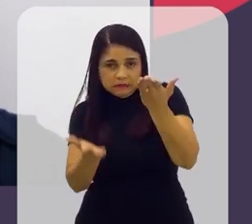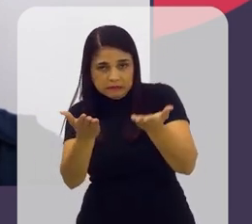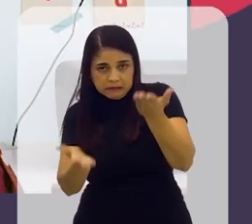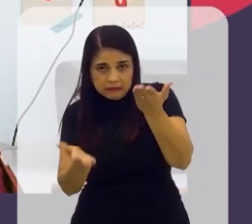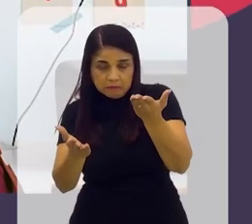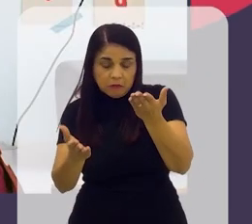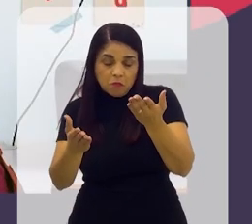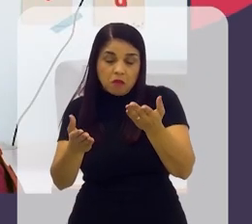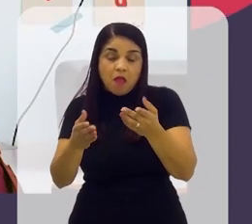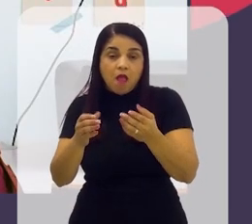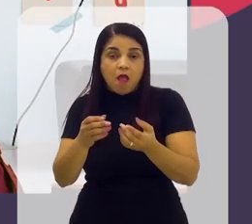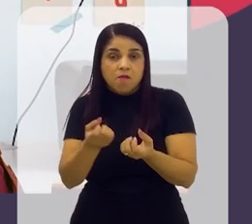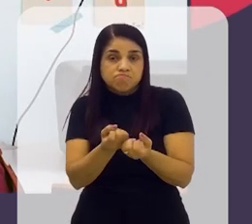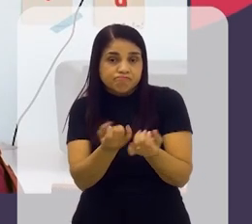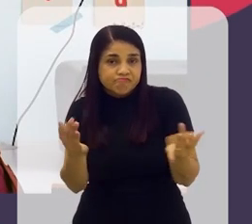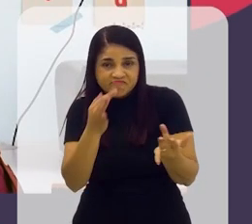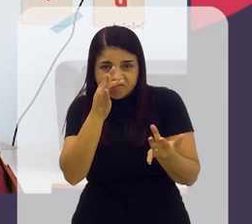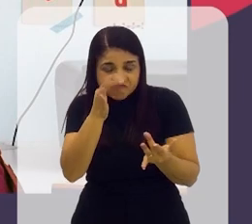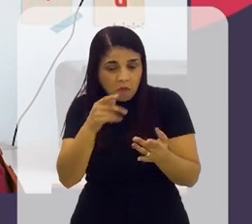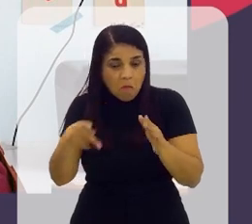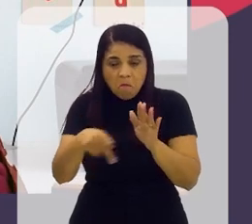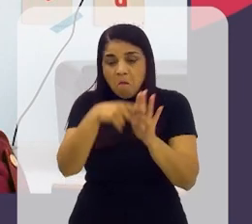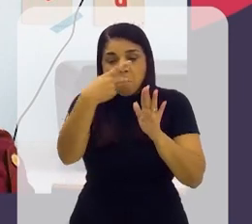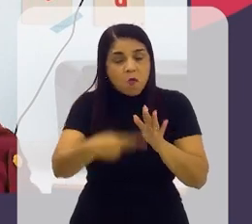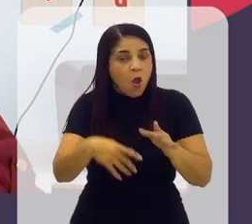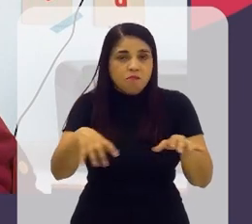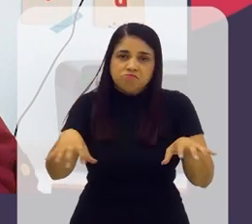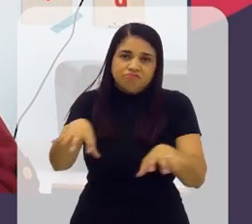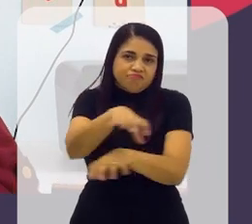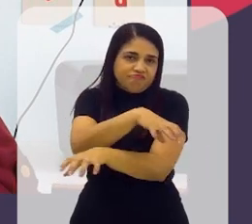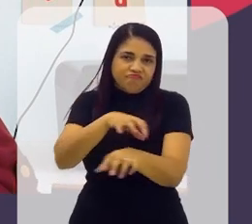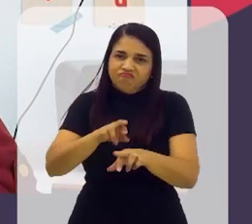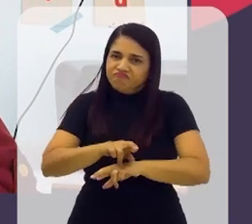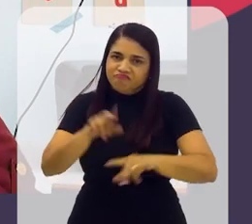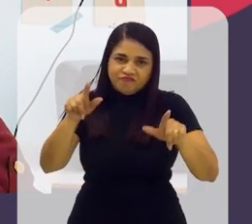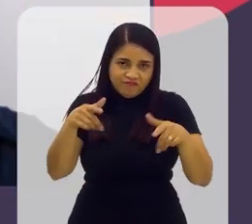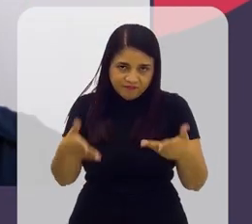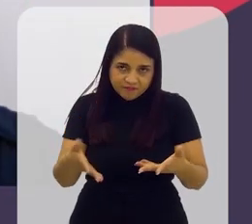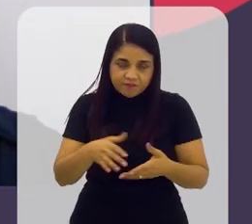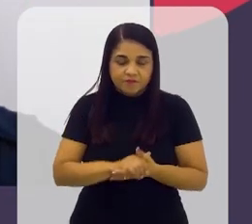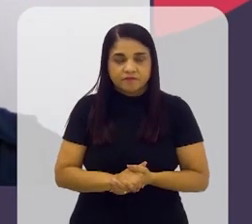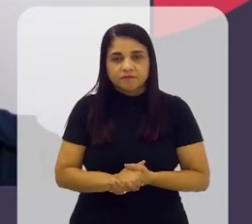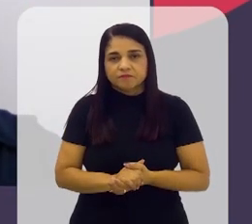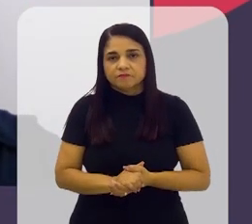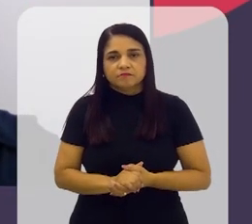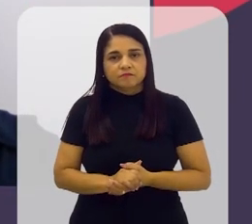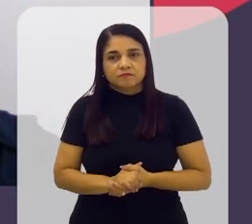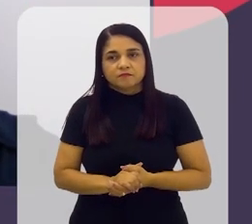porque ela não é ali daquele bioma, daquela região, né?